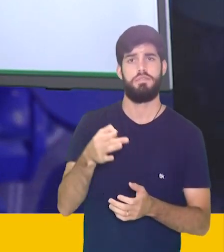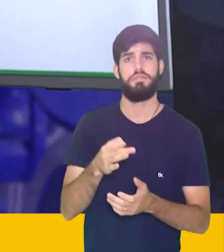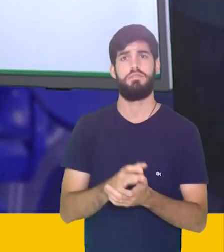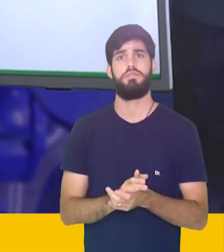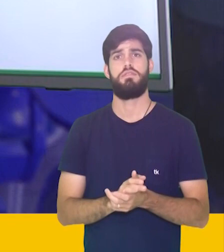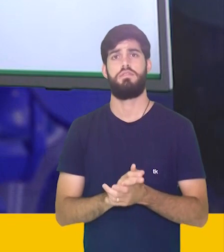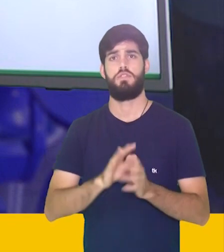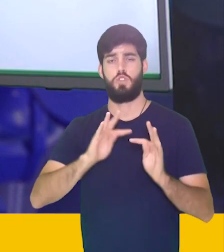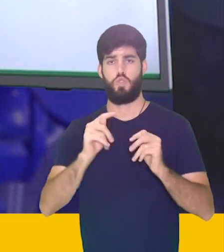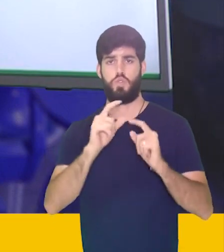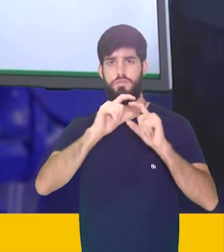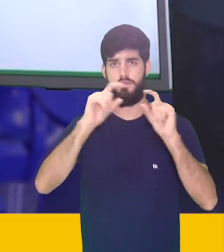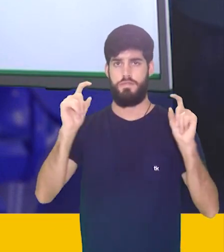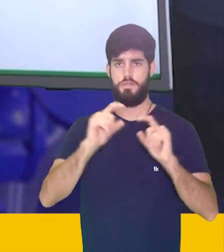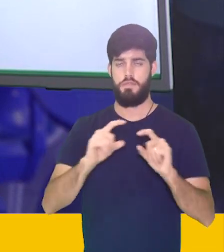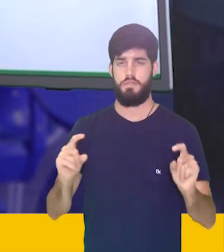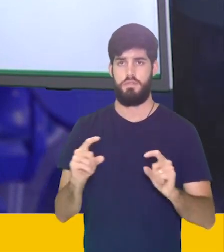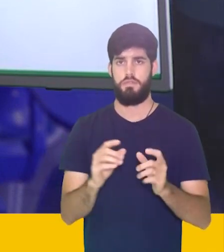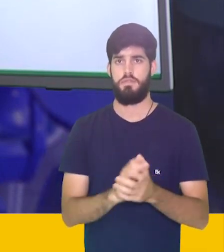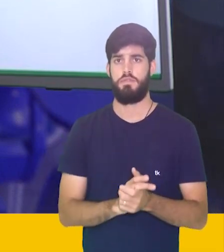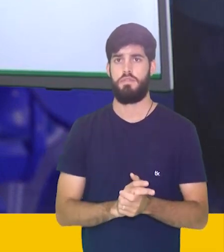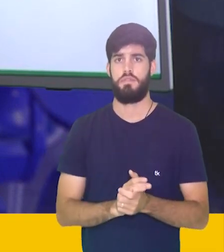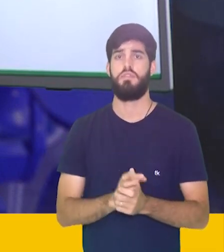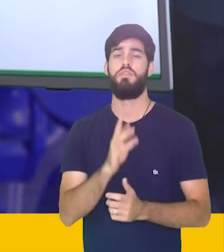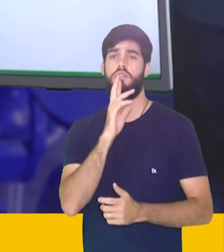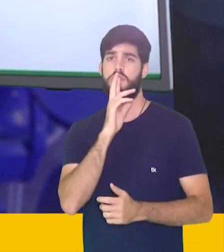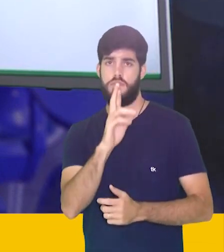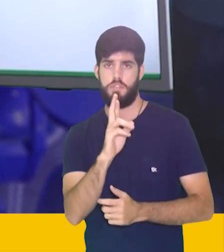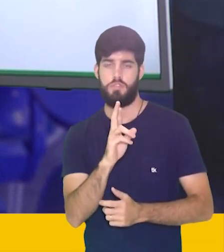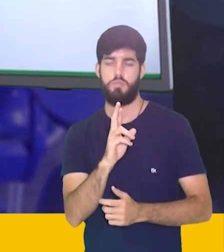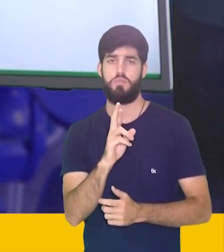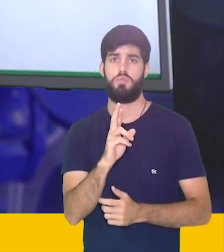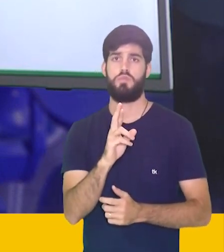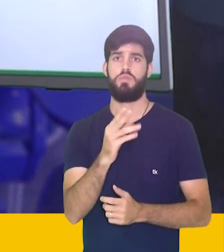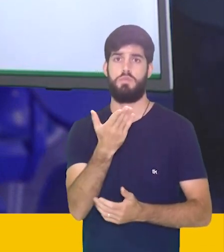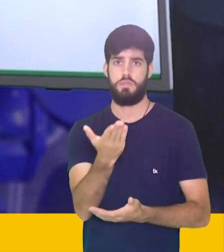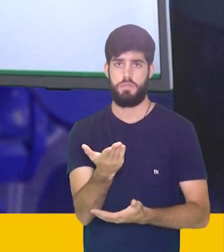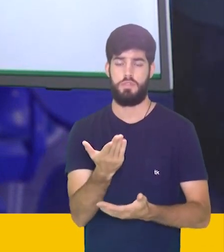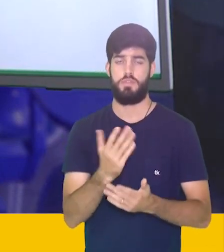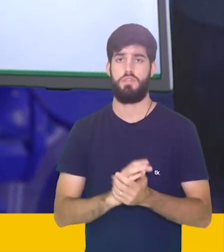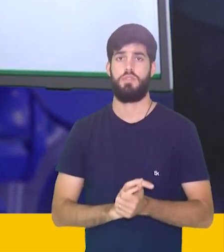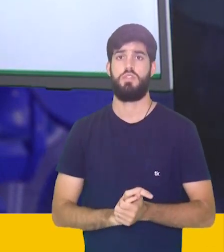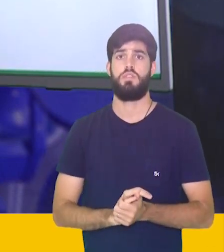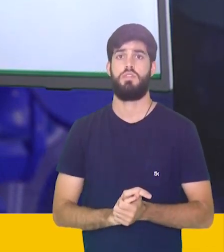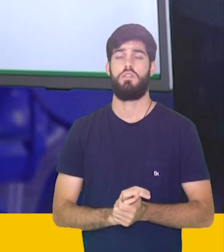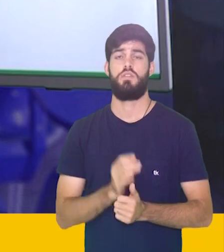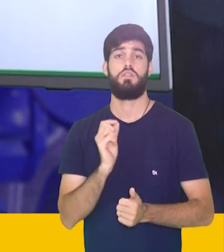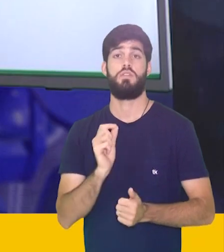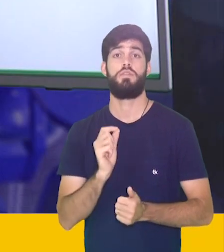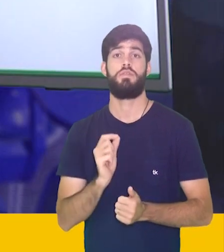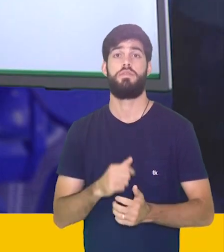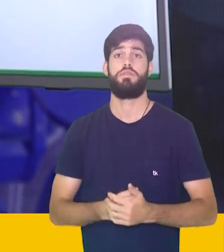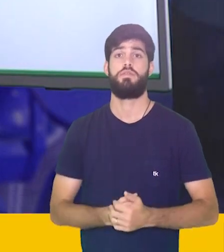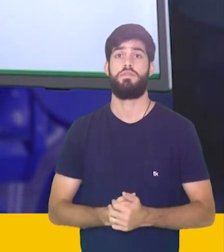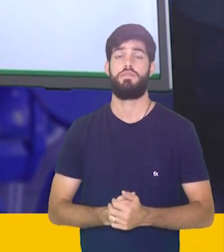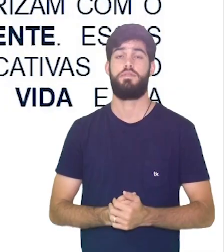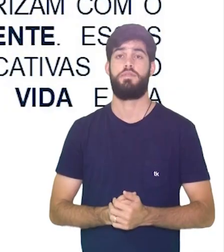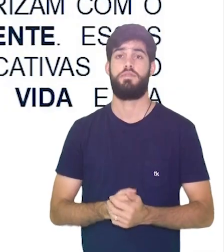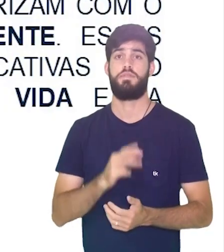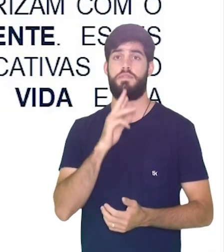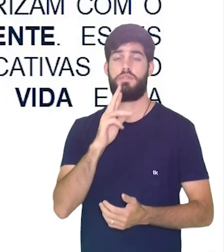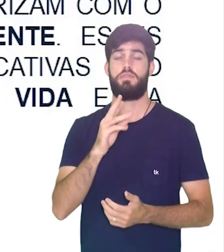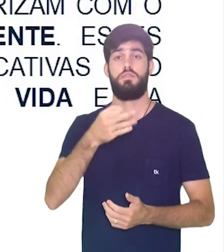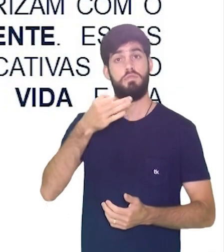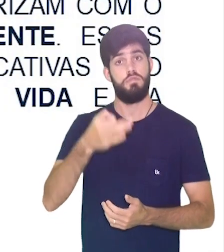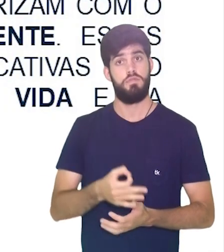sentido no todo da frase. Então, a resposta para vocês é a seguinte: